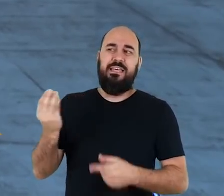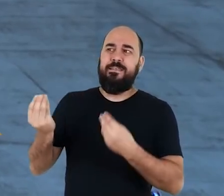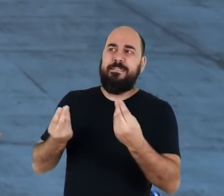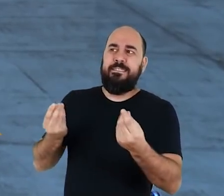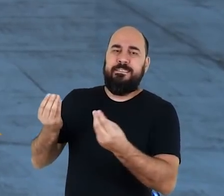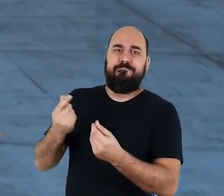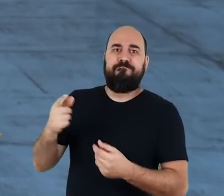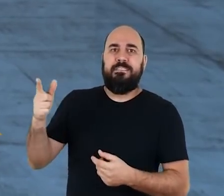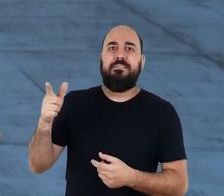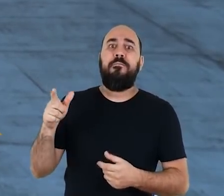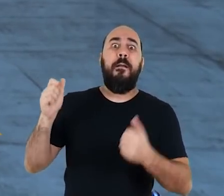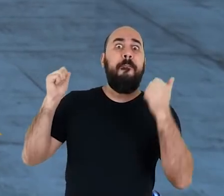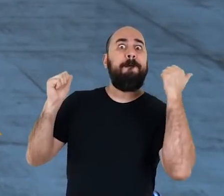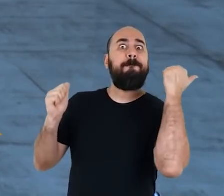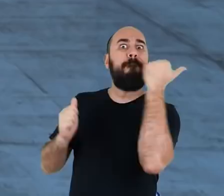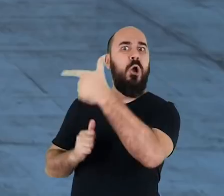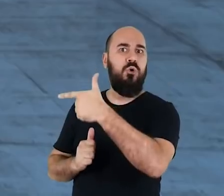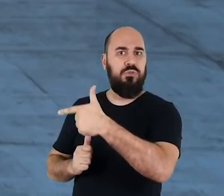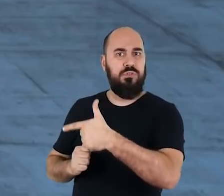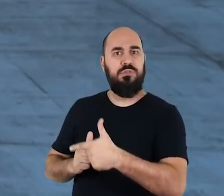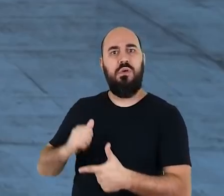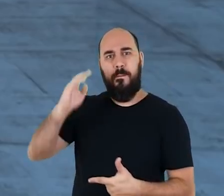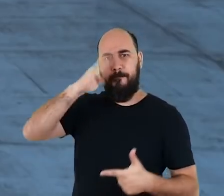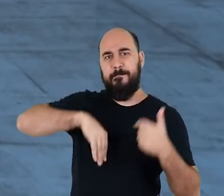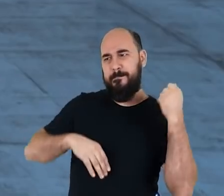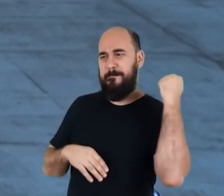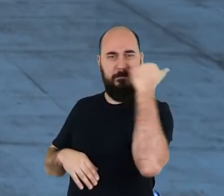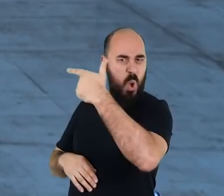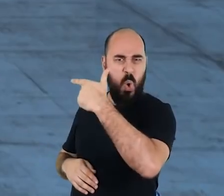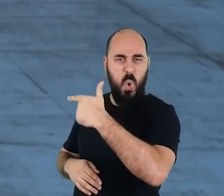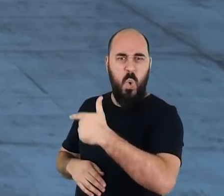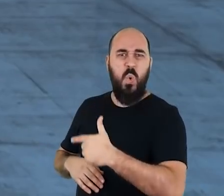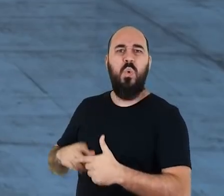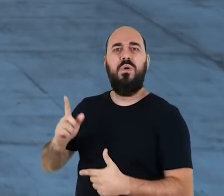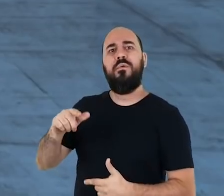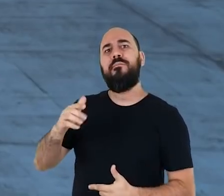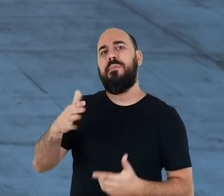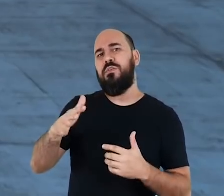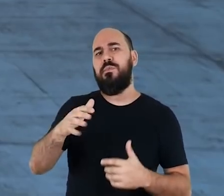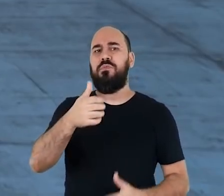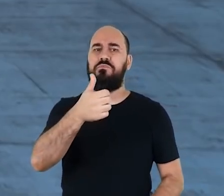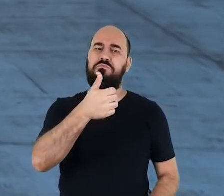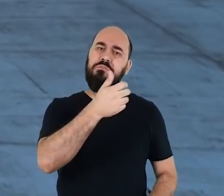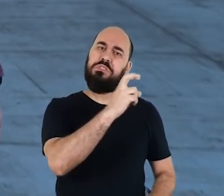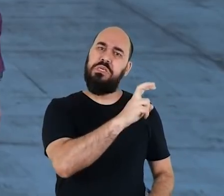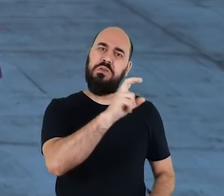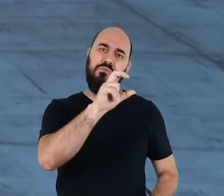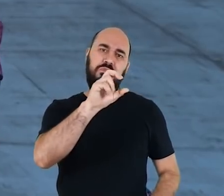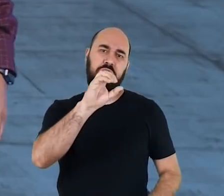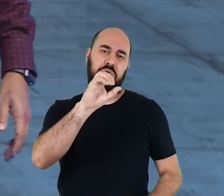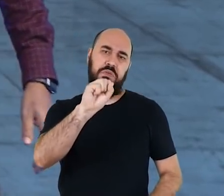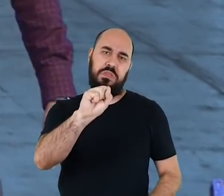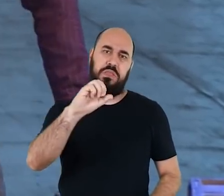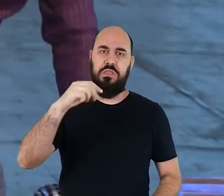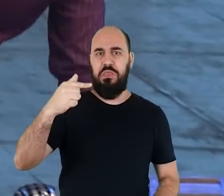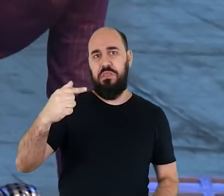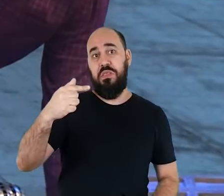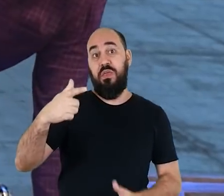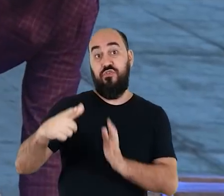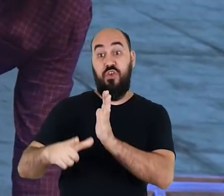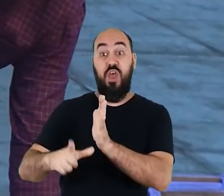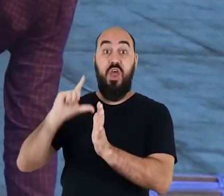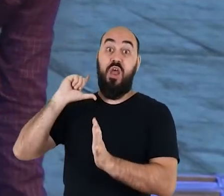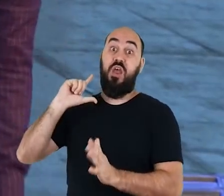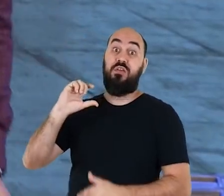para a cidade uma maldição profética que se cumpriu no ano 587 a.C. Essa maldição foi